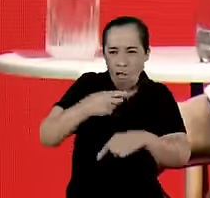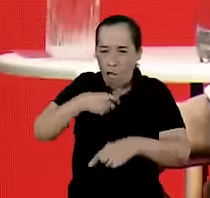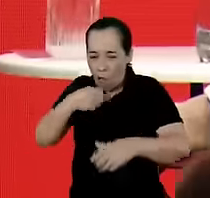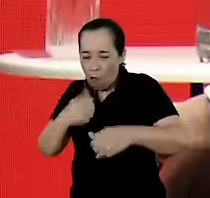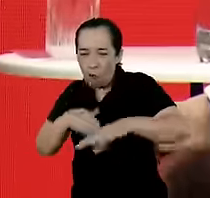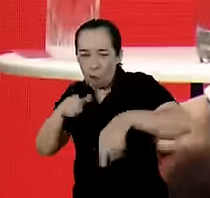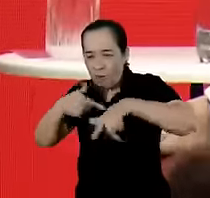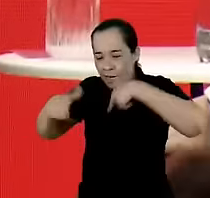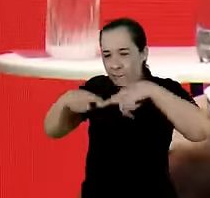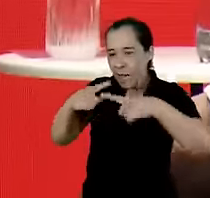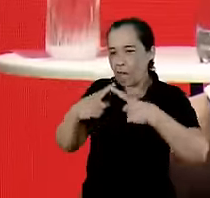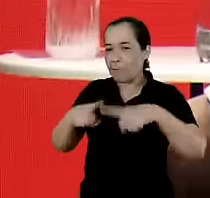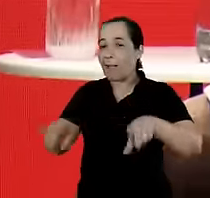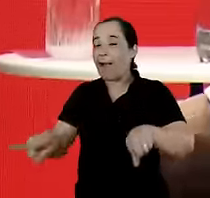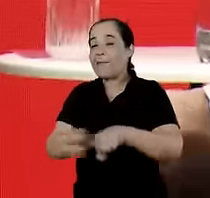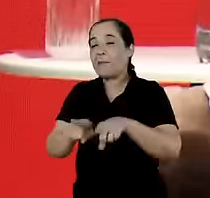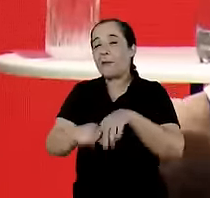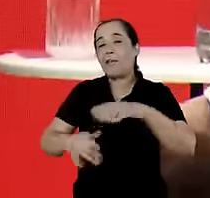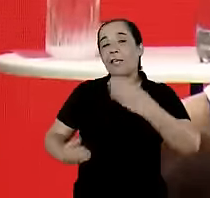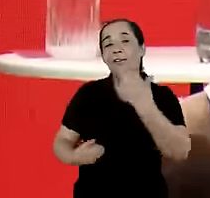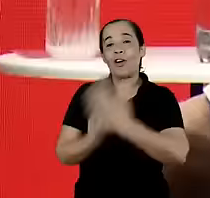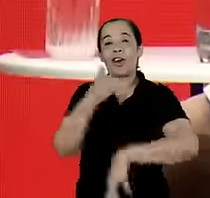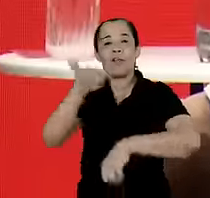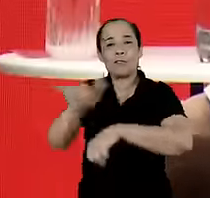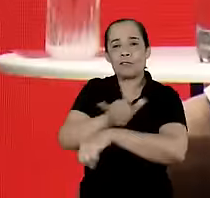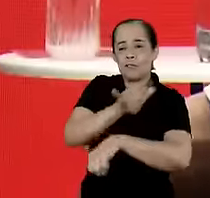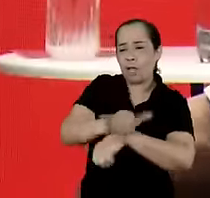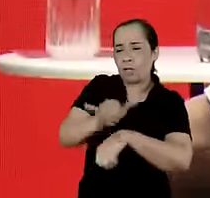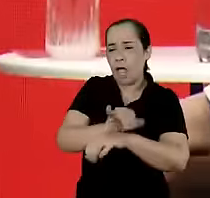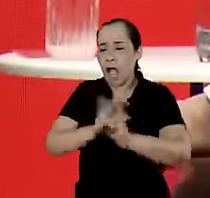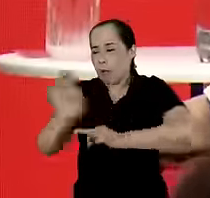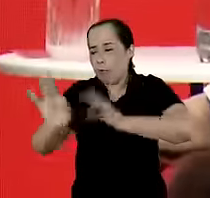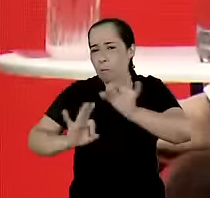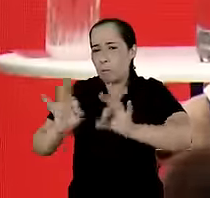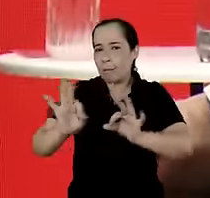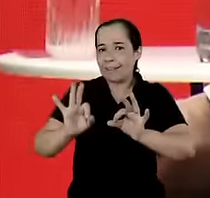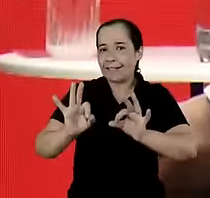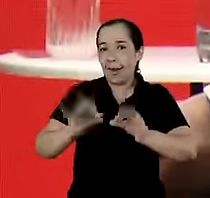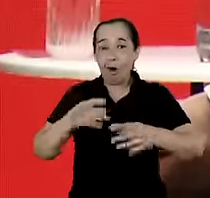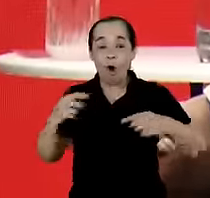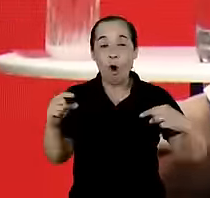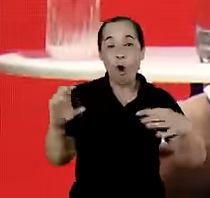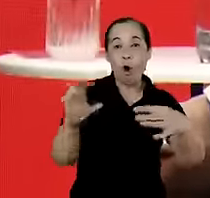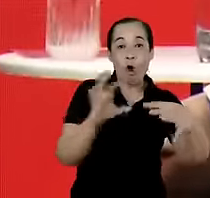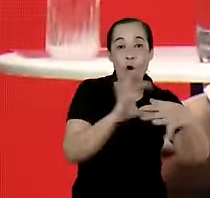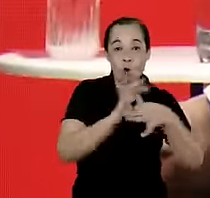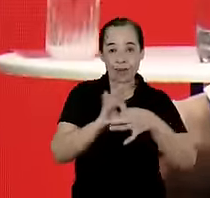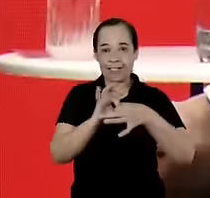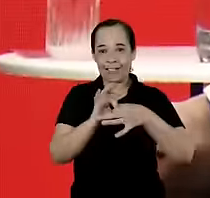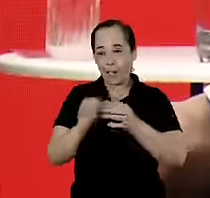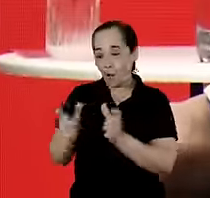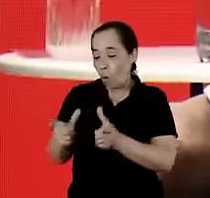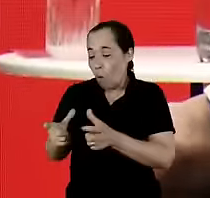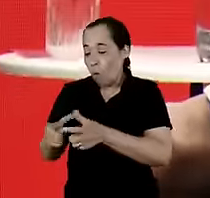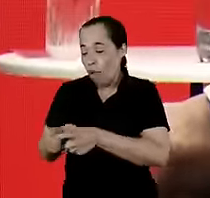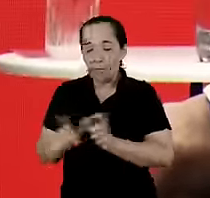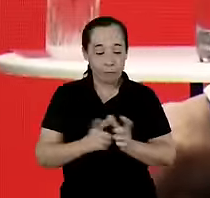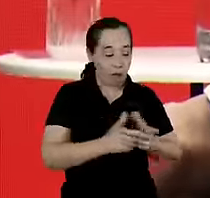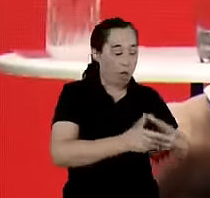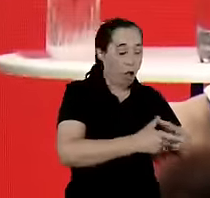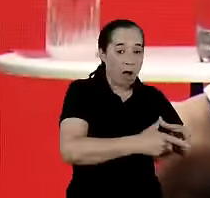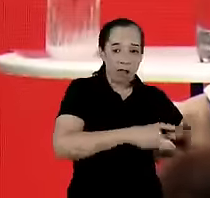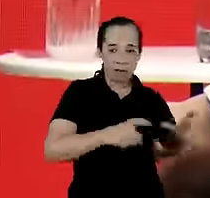tática avançando uma posição ali outra ali etc então e conectando sempre com micro e com macro a gente eh foi